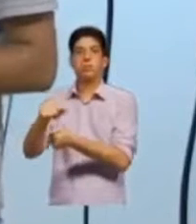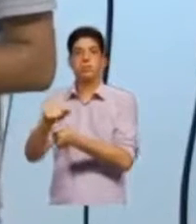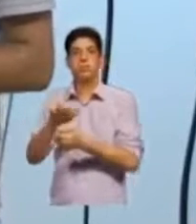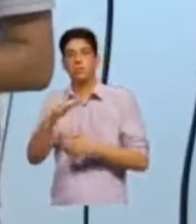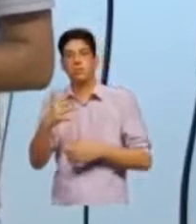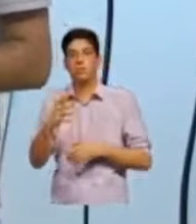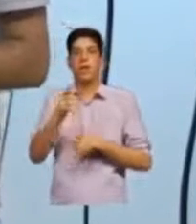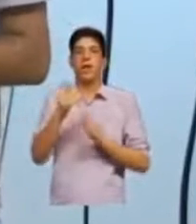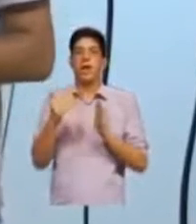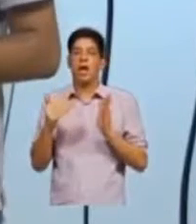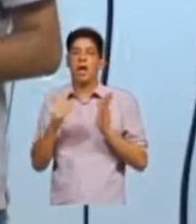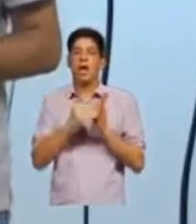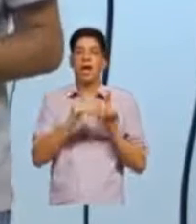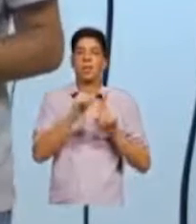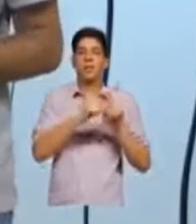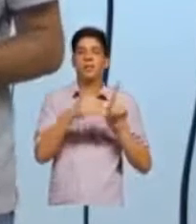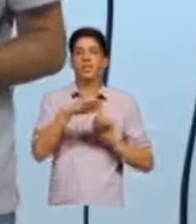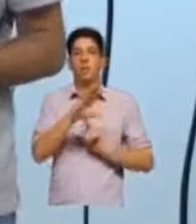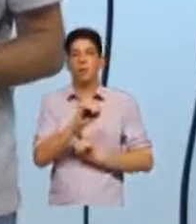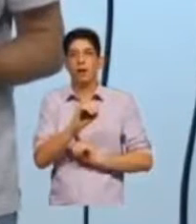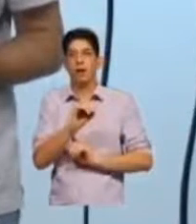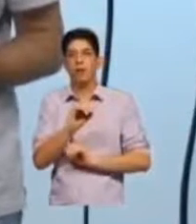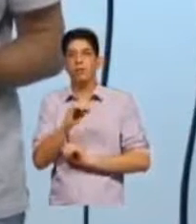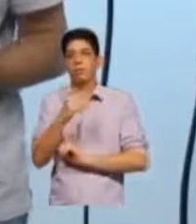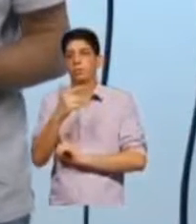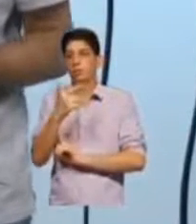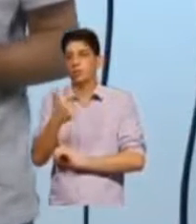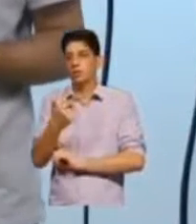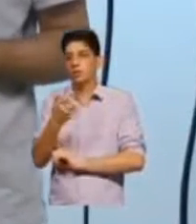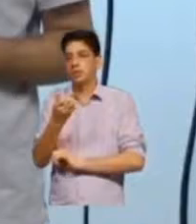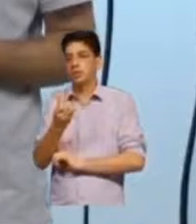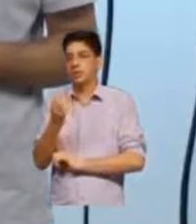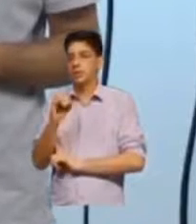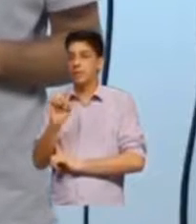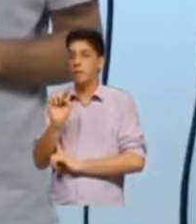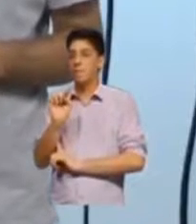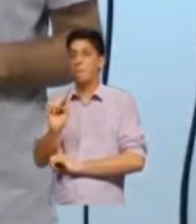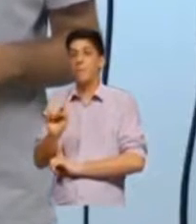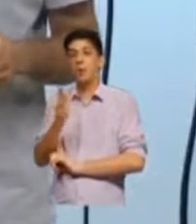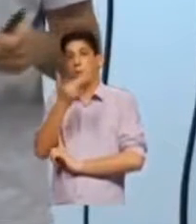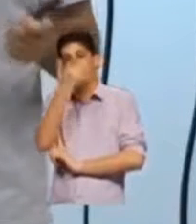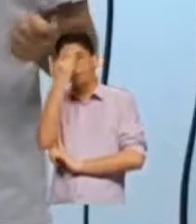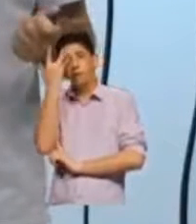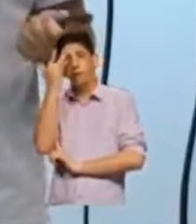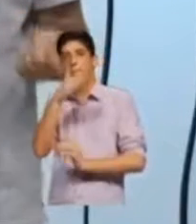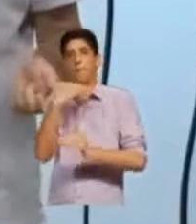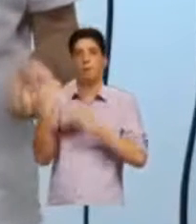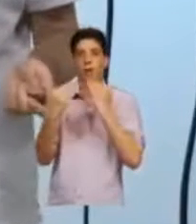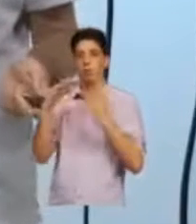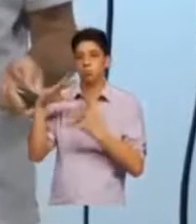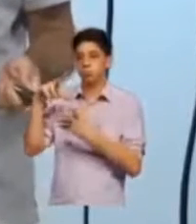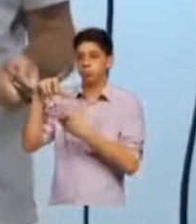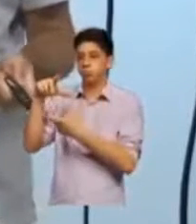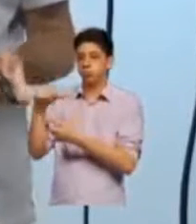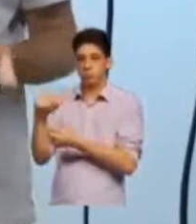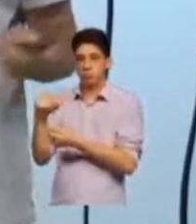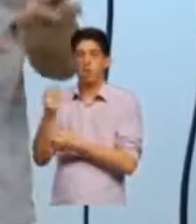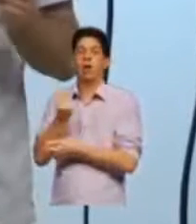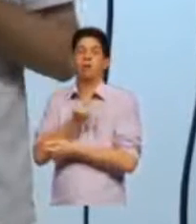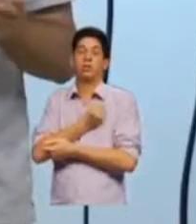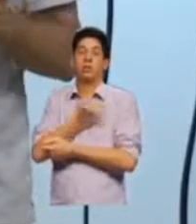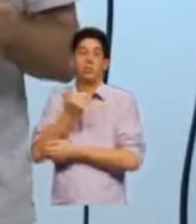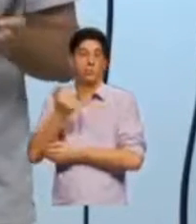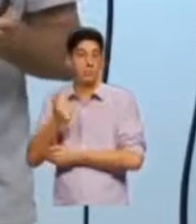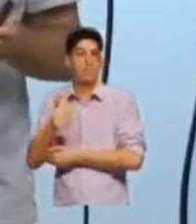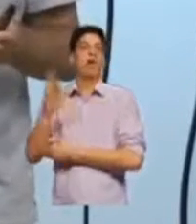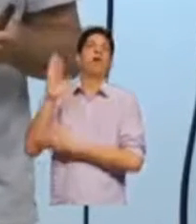menos, cerca de 260 mil pessoas mortas em todo o mundo. Ela é um grande número de mortos